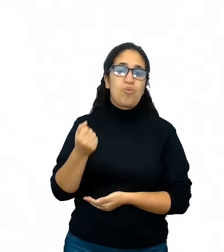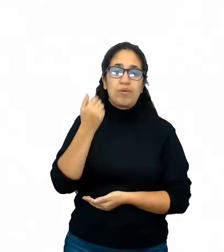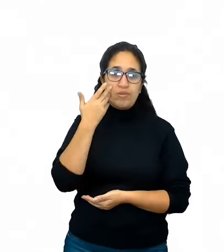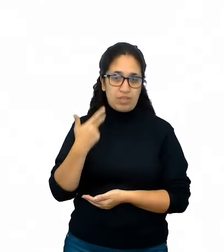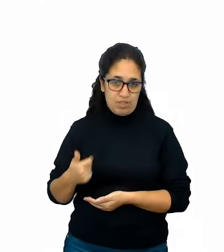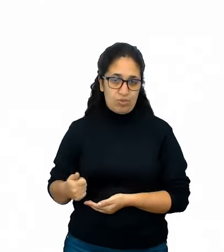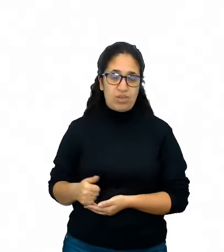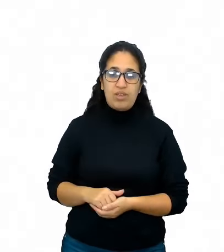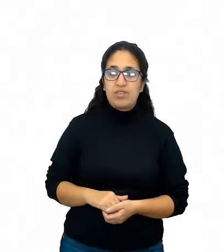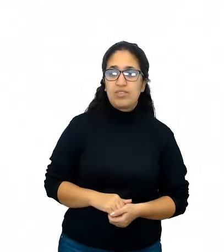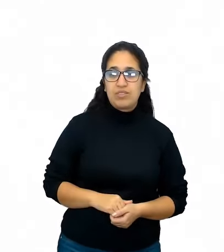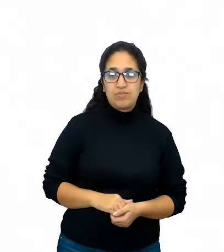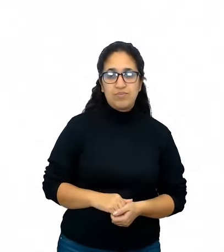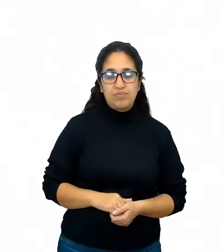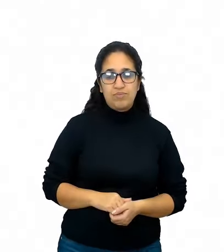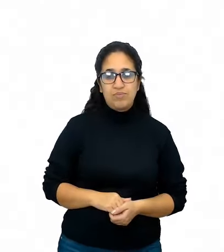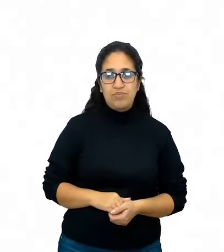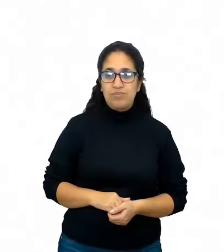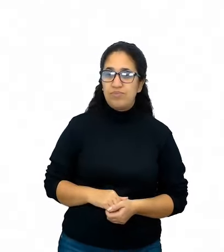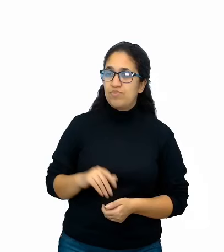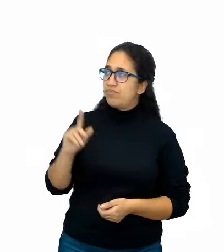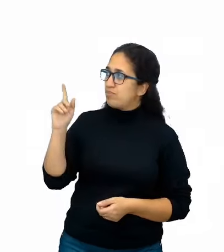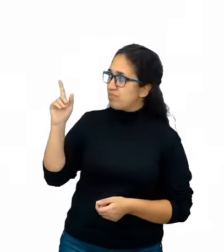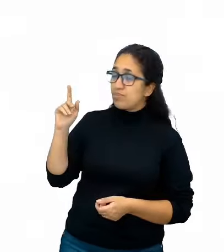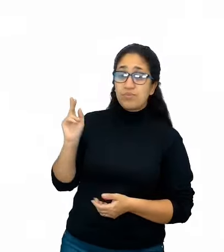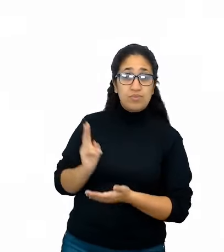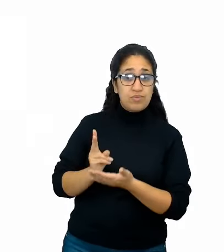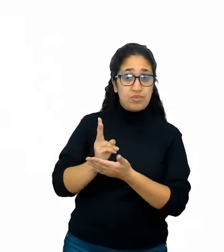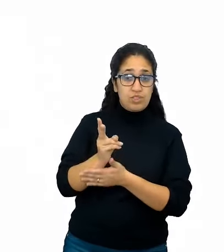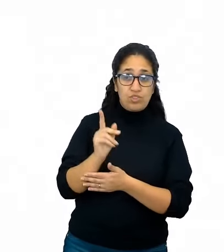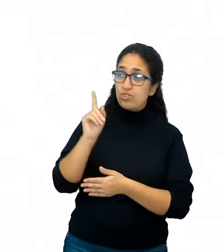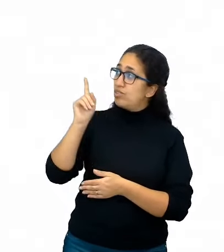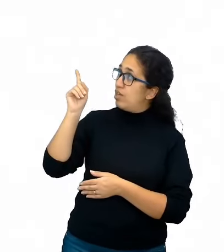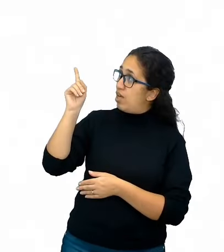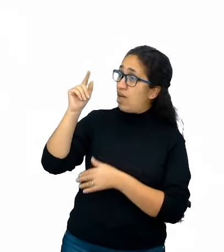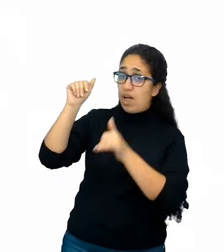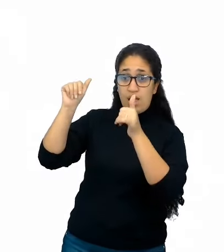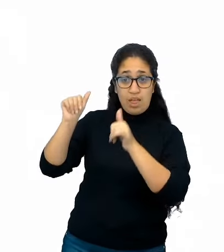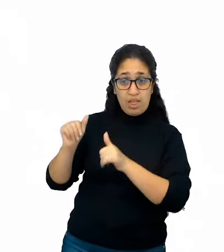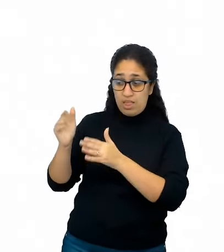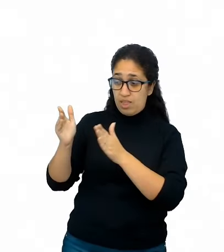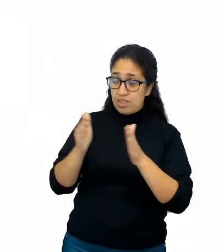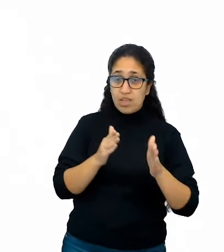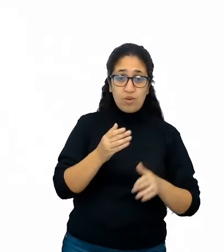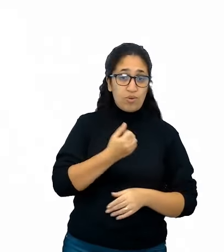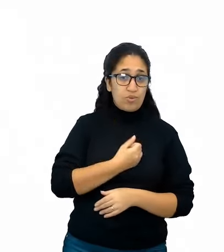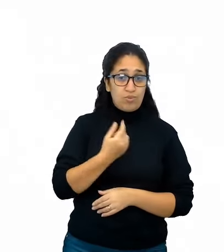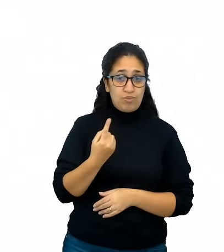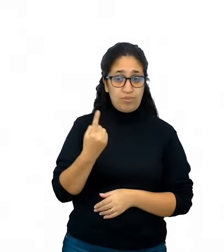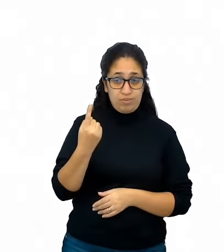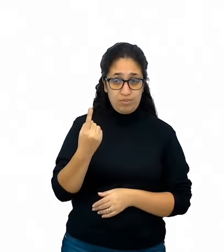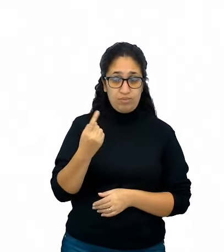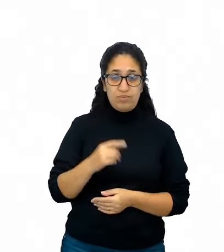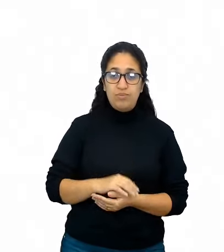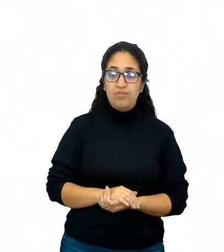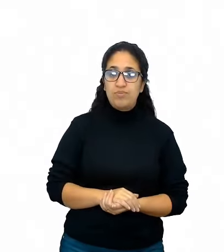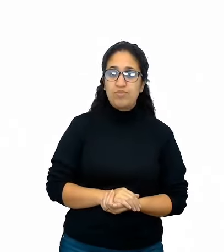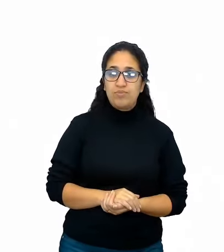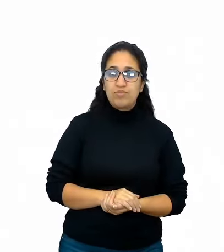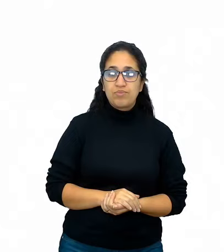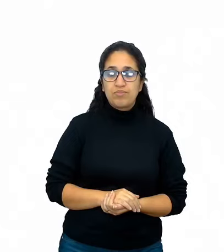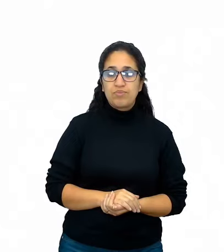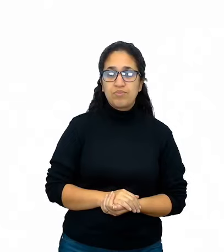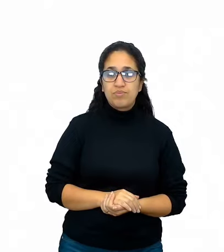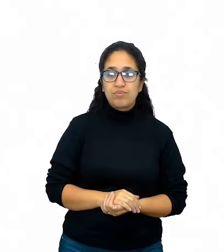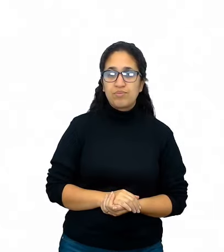por números naturais. Dando continuidade à análise dessa sequência de atividade 1, né,